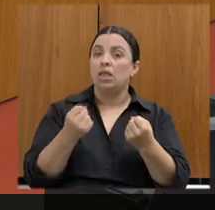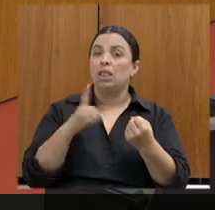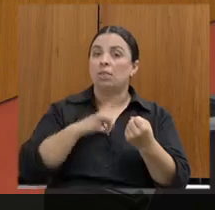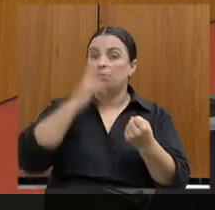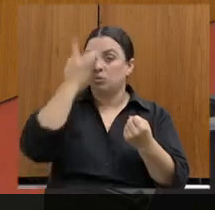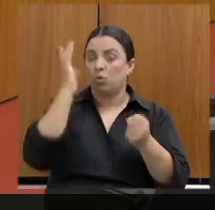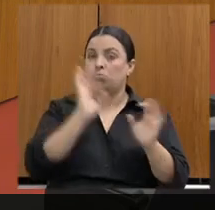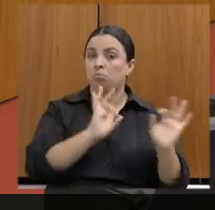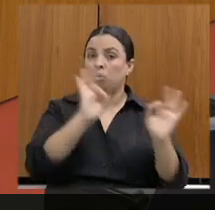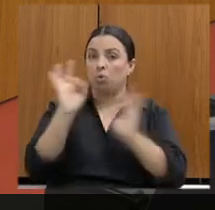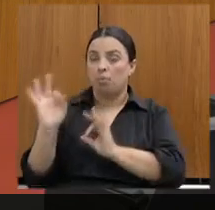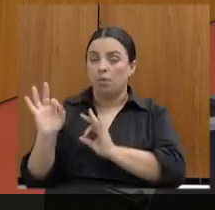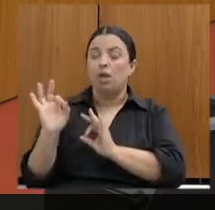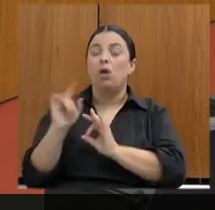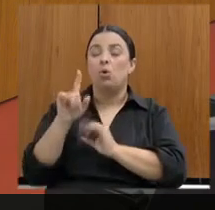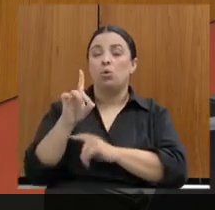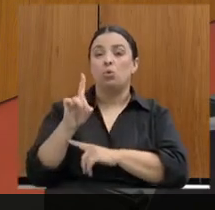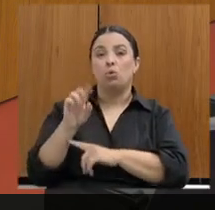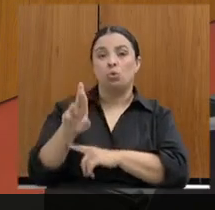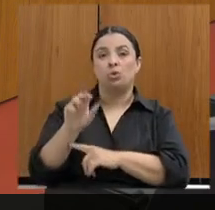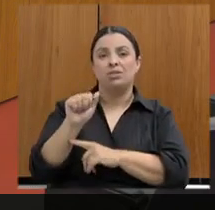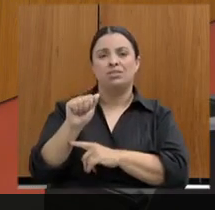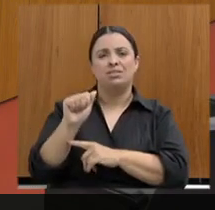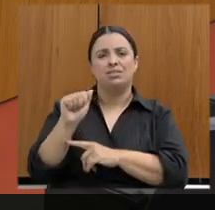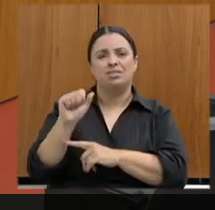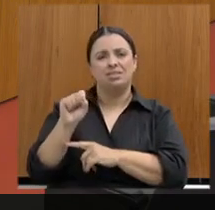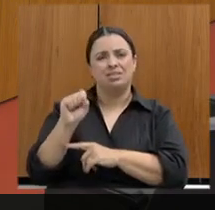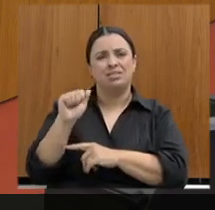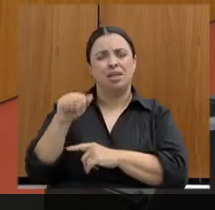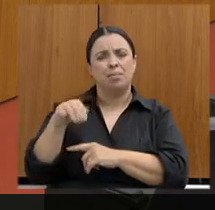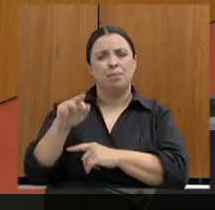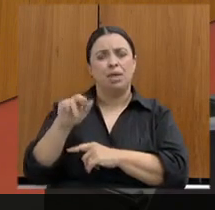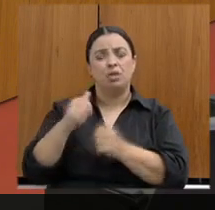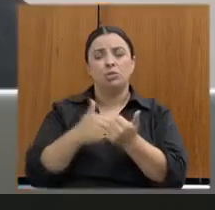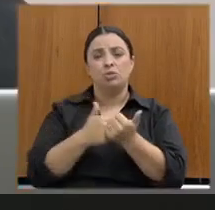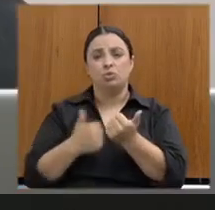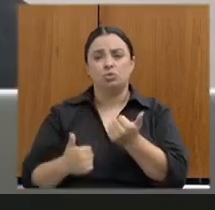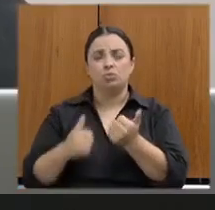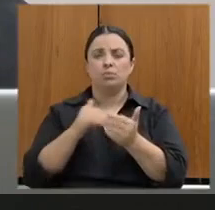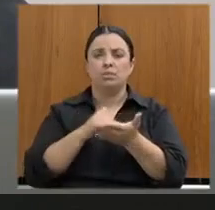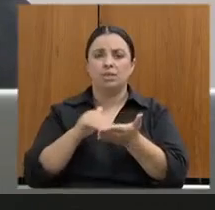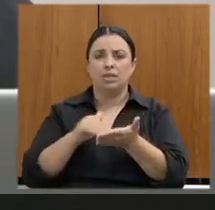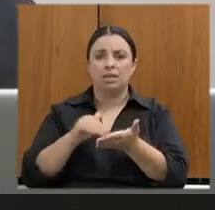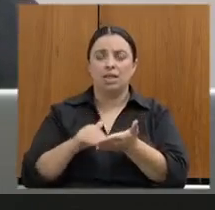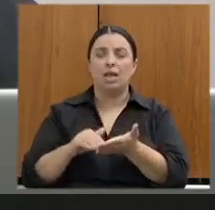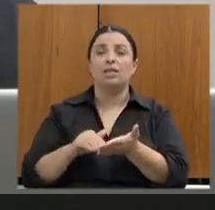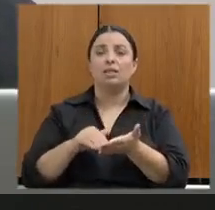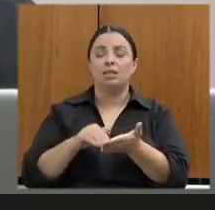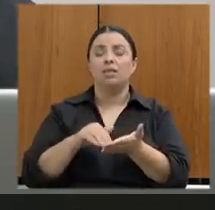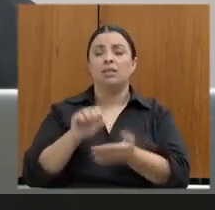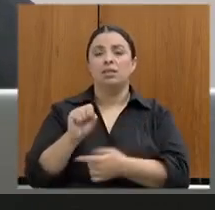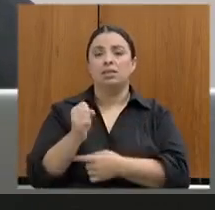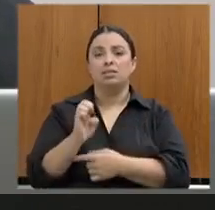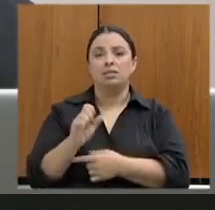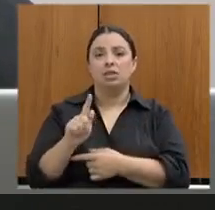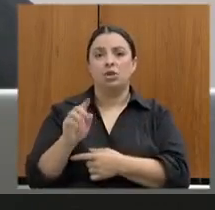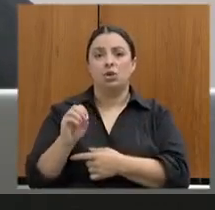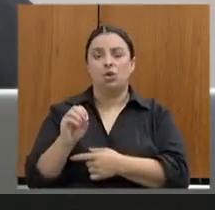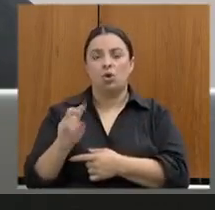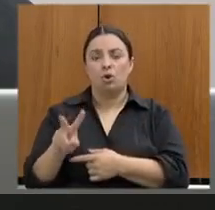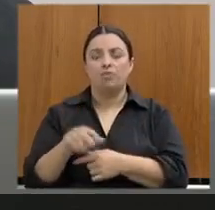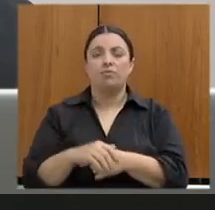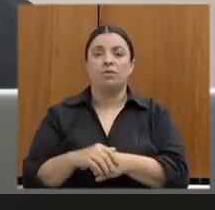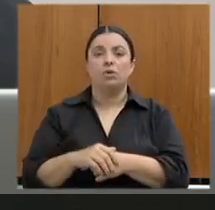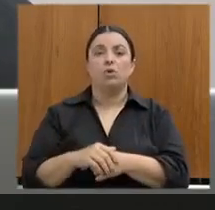o Doutor Samir Carvalho Moisés que a subsecretaria de articulação institucional da segov o Coronel